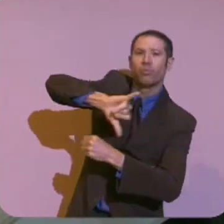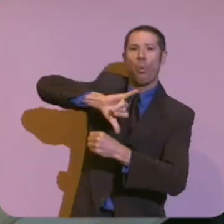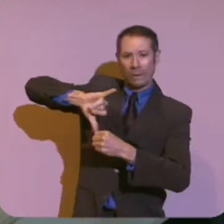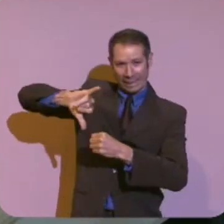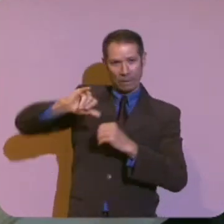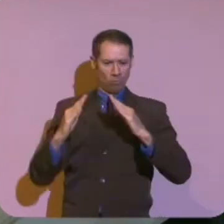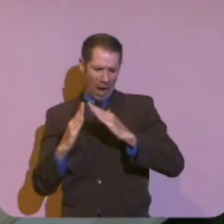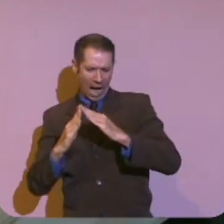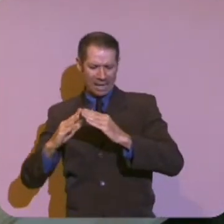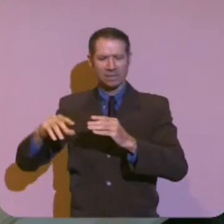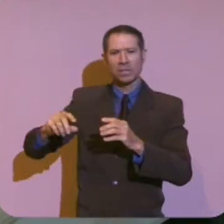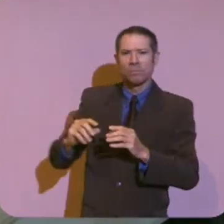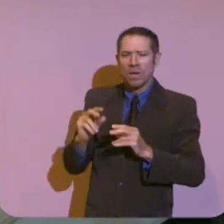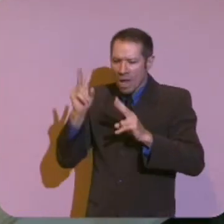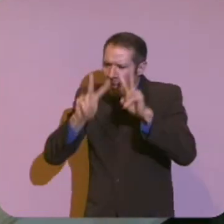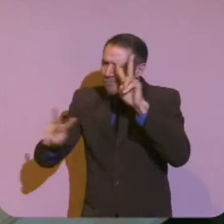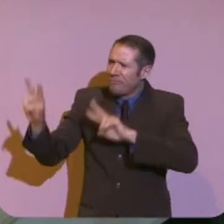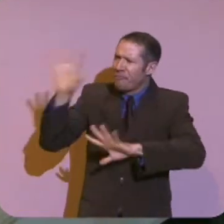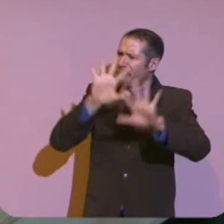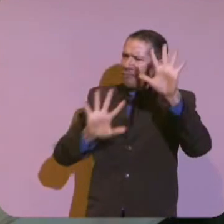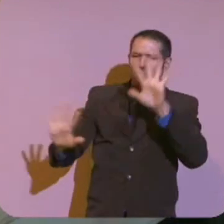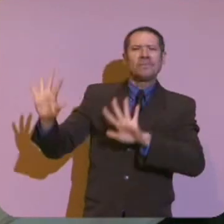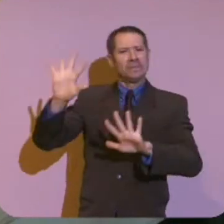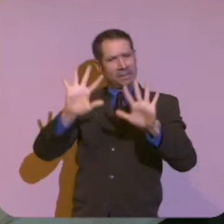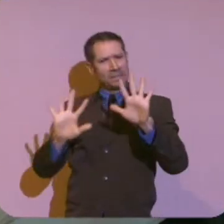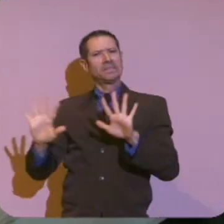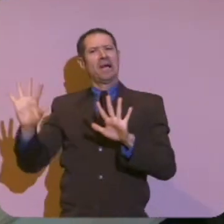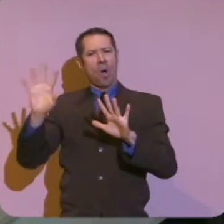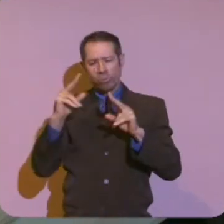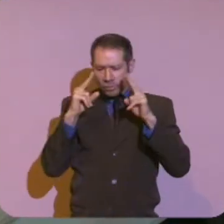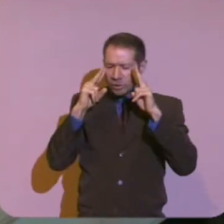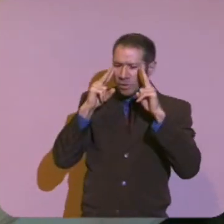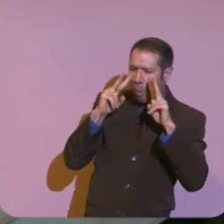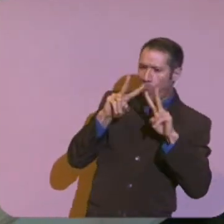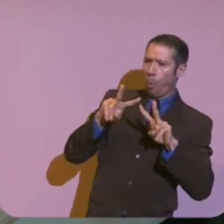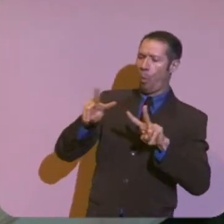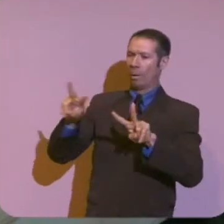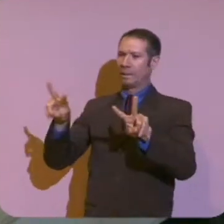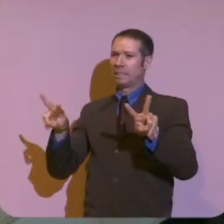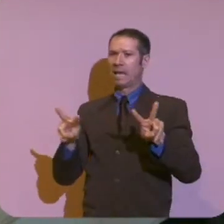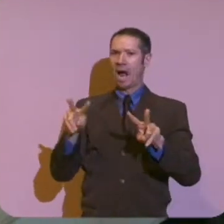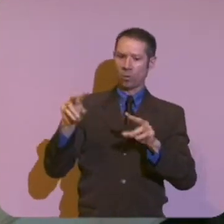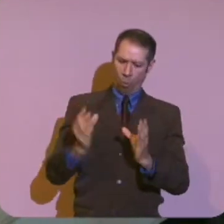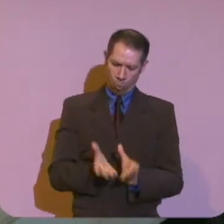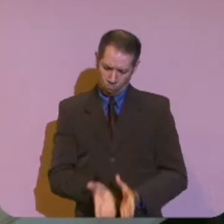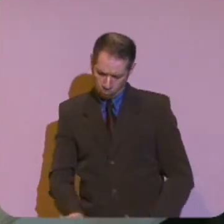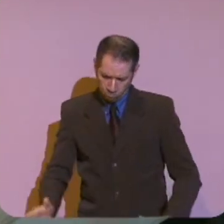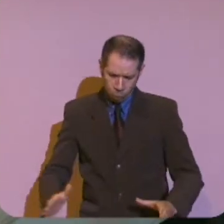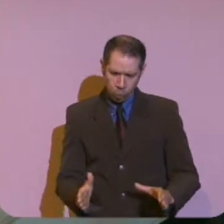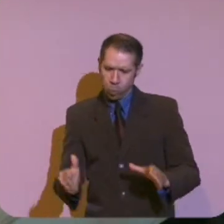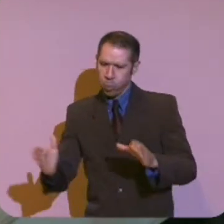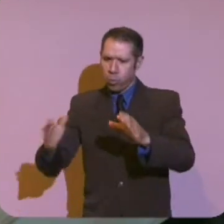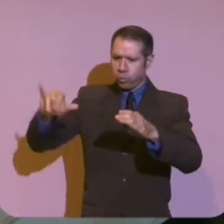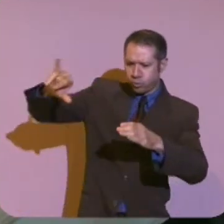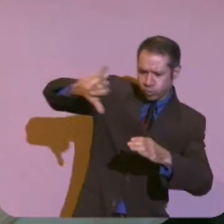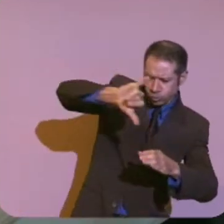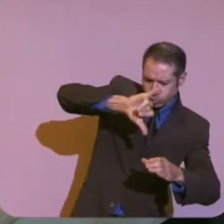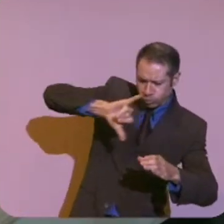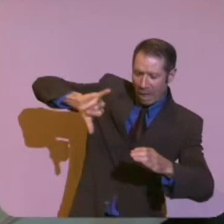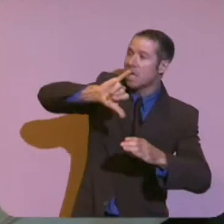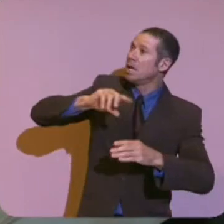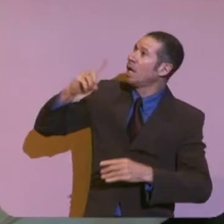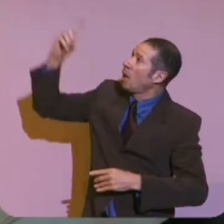cima dessa visão, desse olhar de como um oleiro estava trabalhando, Deus dá